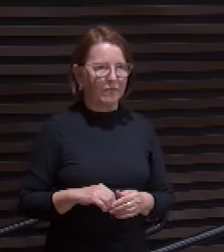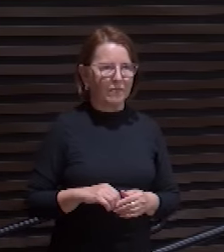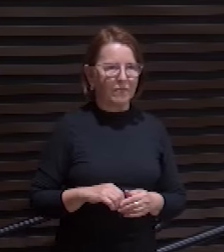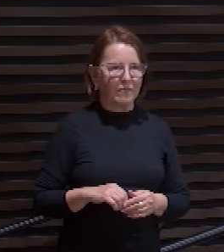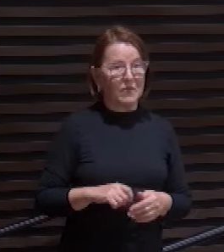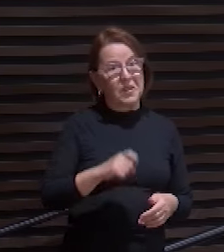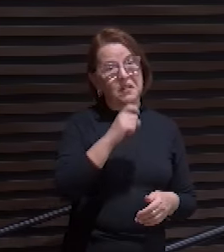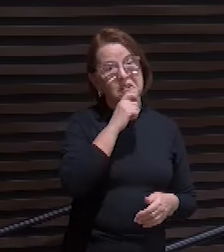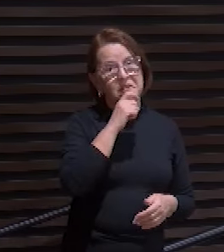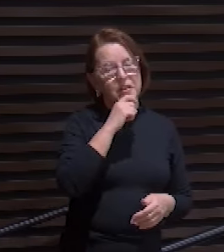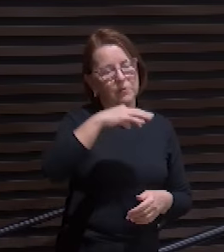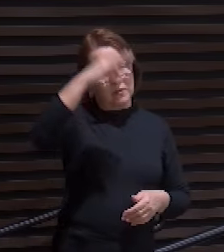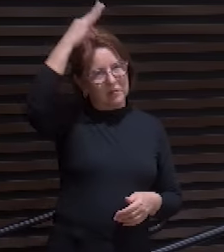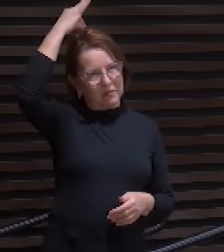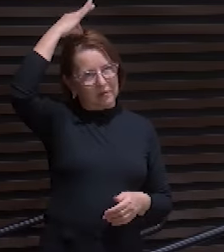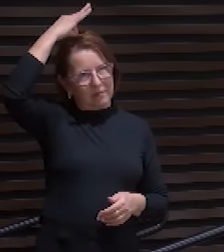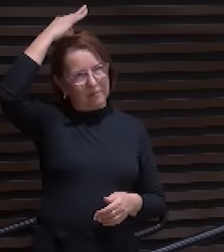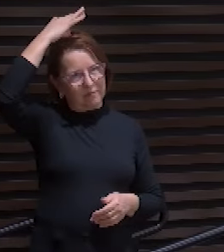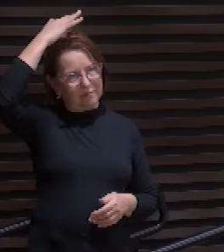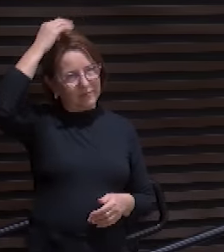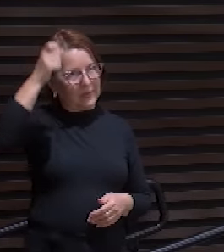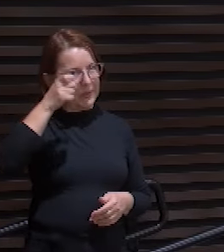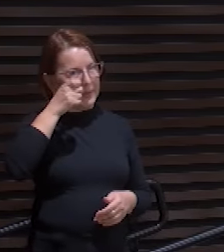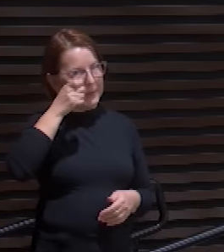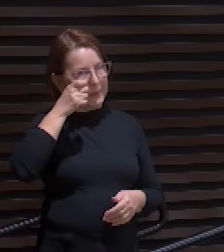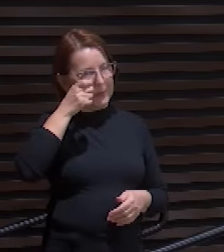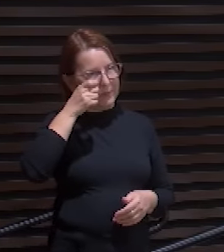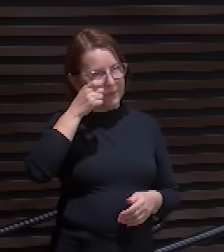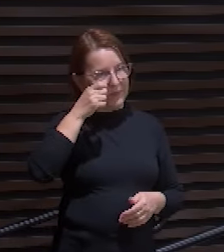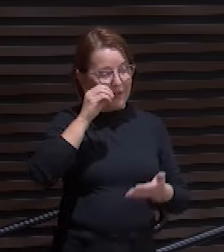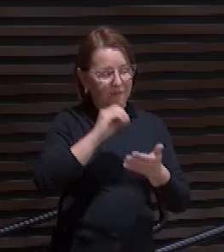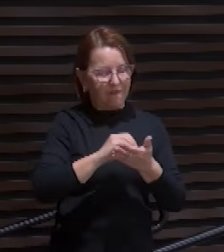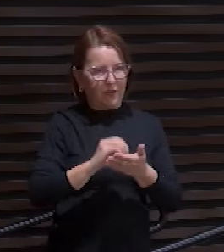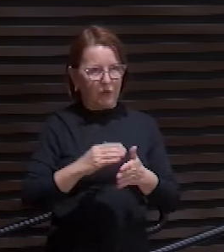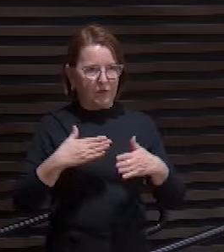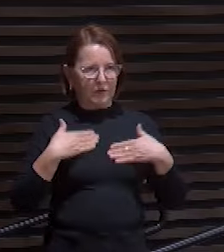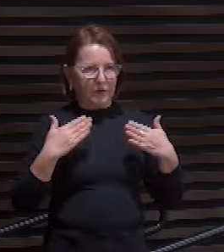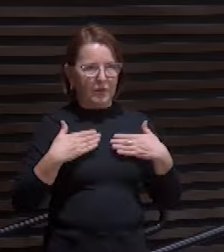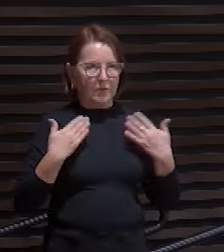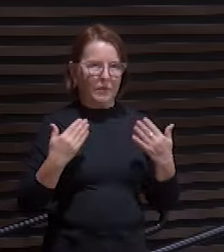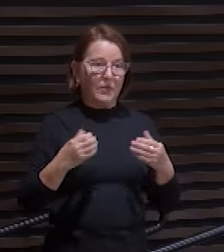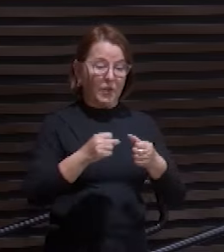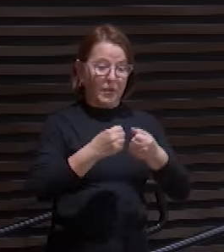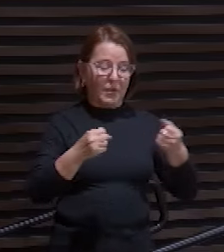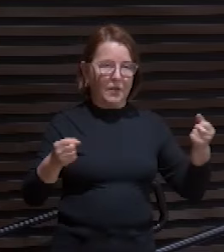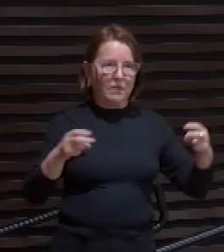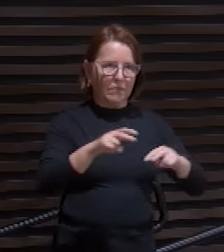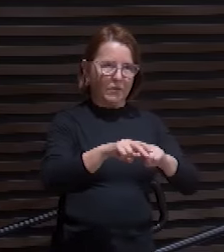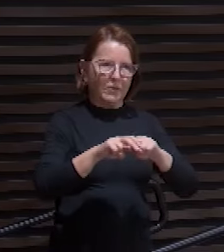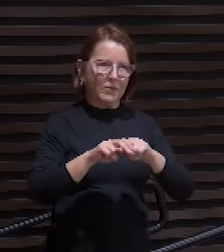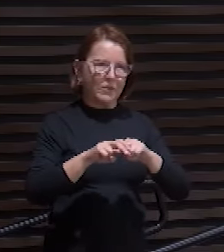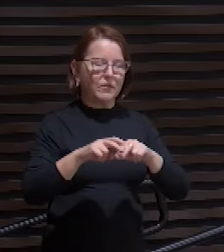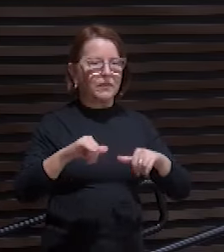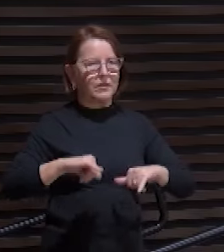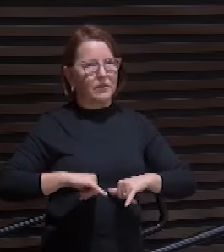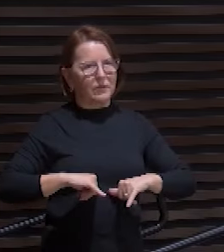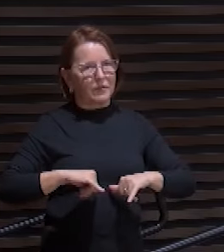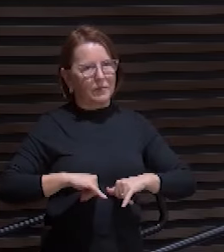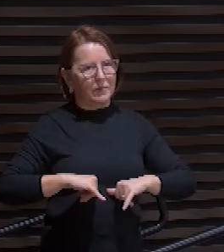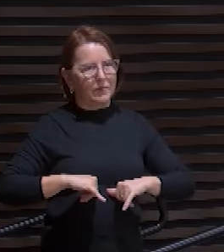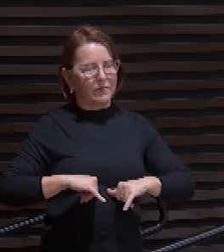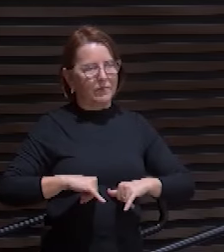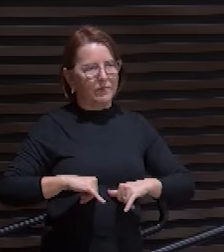esfriamento espiritual. Presta atenção, o descontentamento é um grande causador de sofrimento